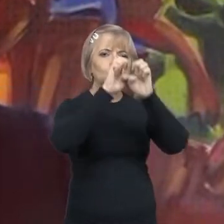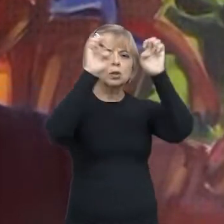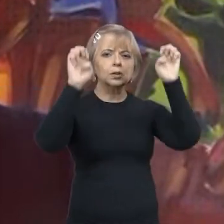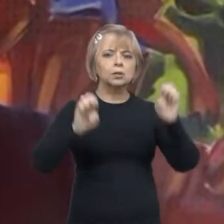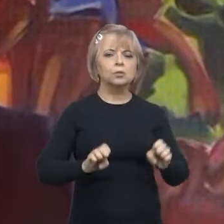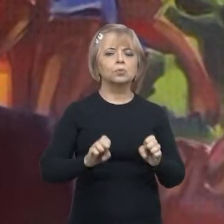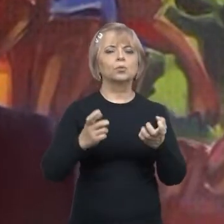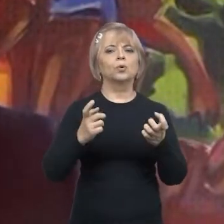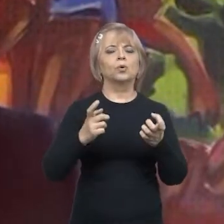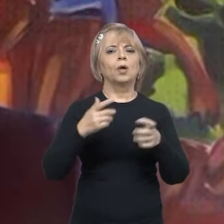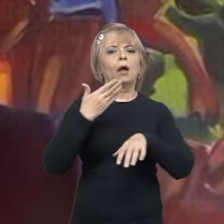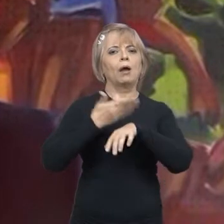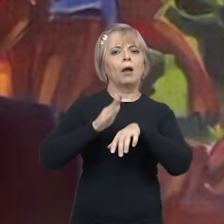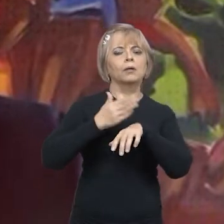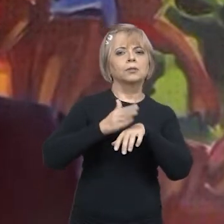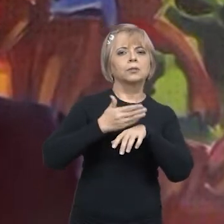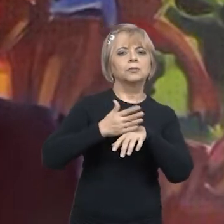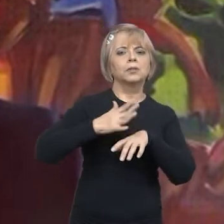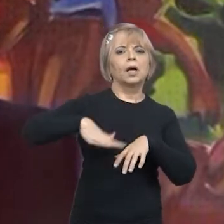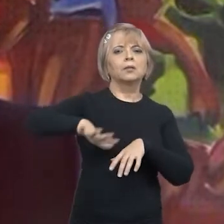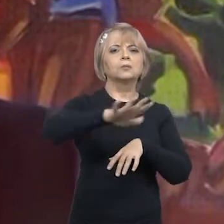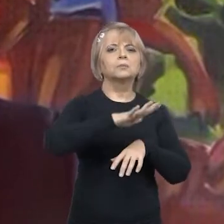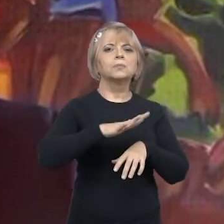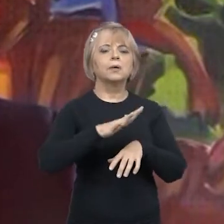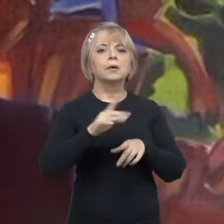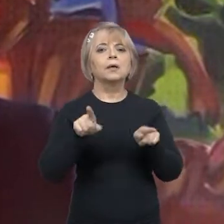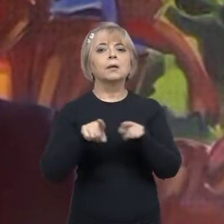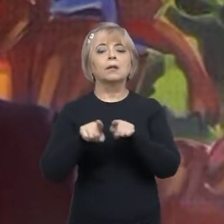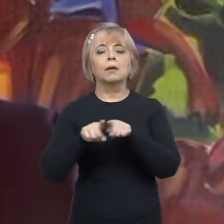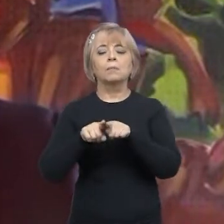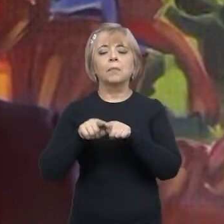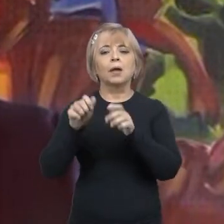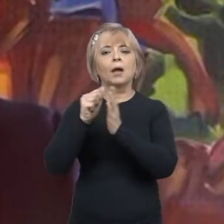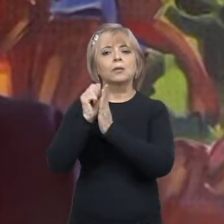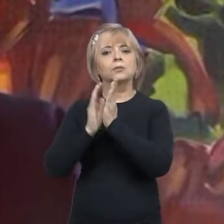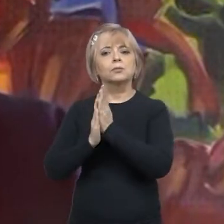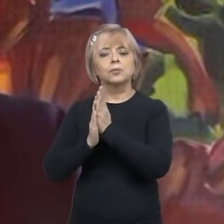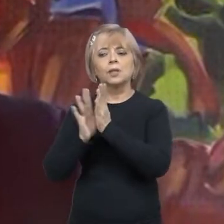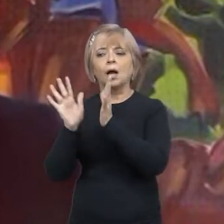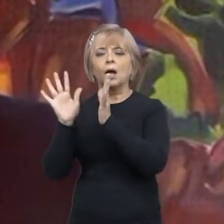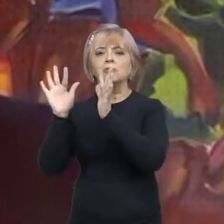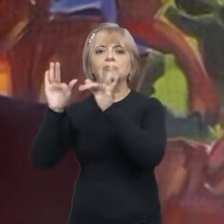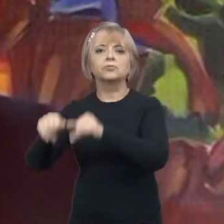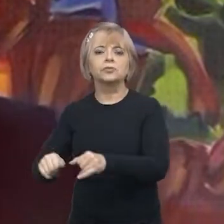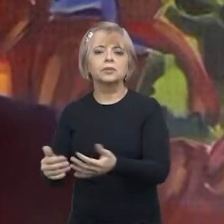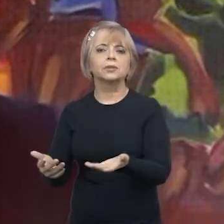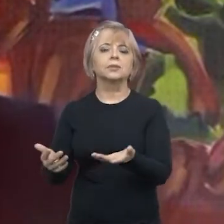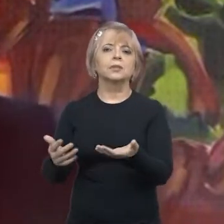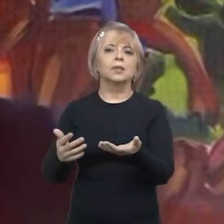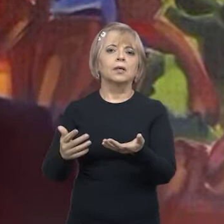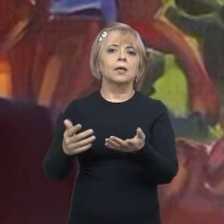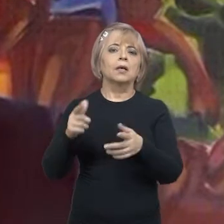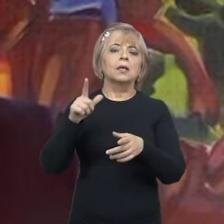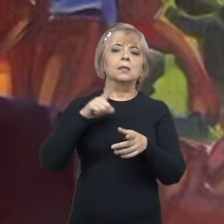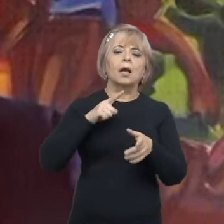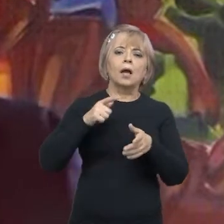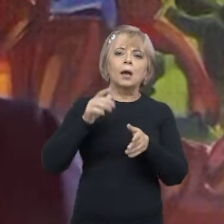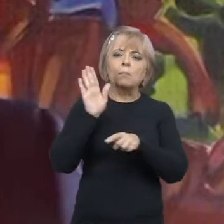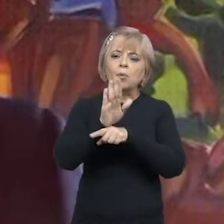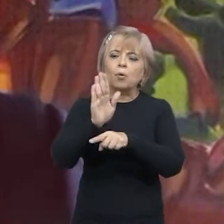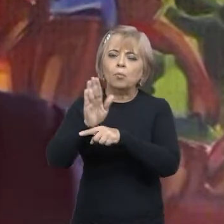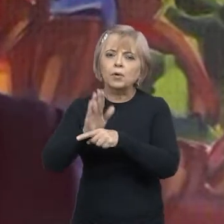as estruturas da atividade meio, sejam as estruturas da atividade finalística, no intuito de promover, de articular,